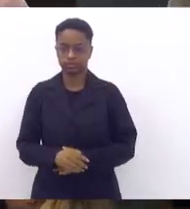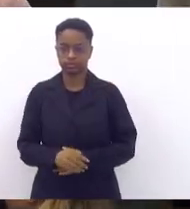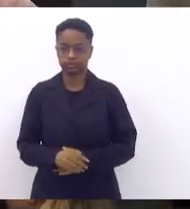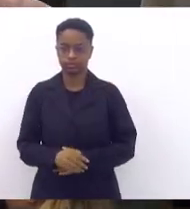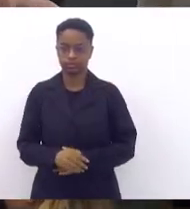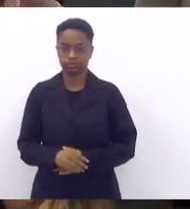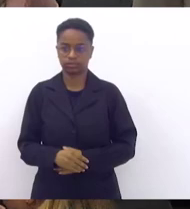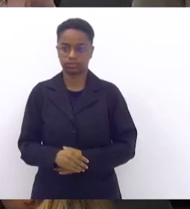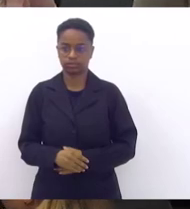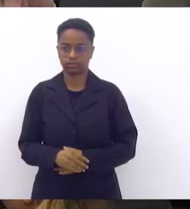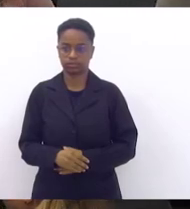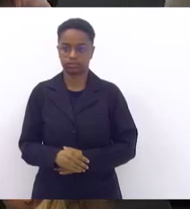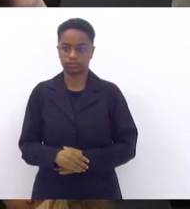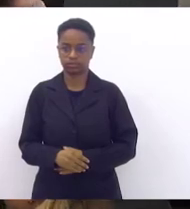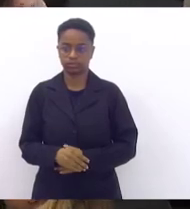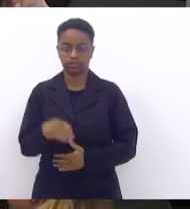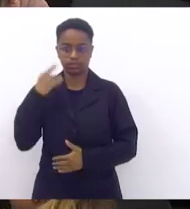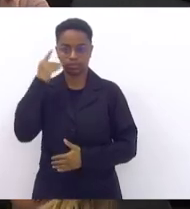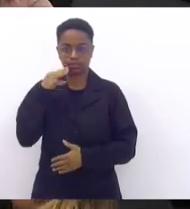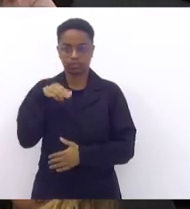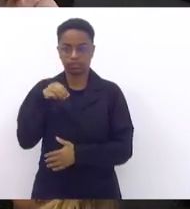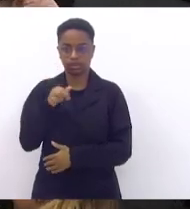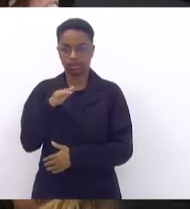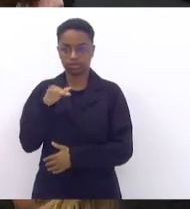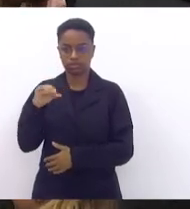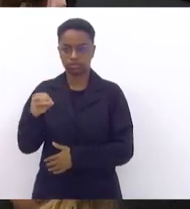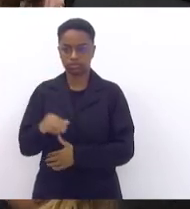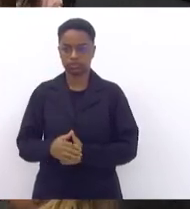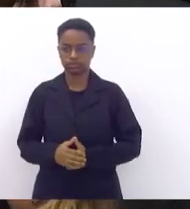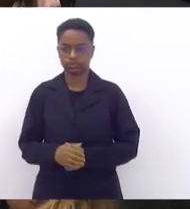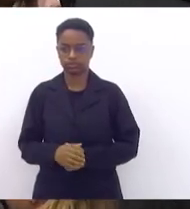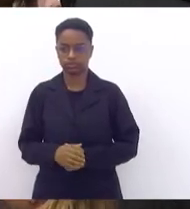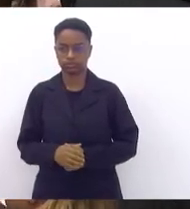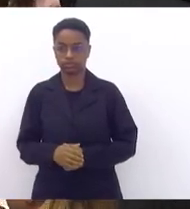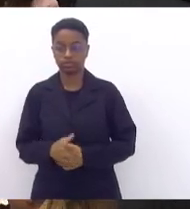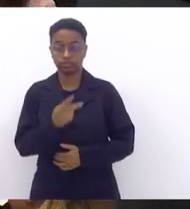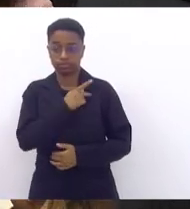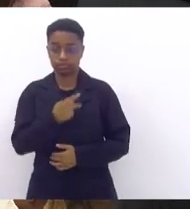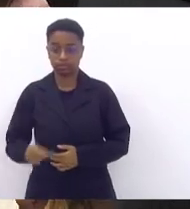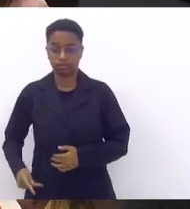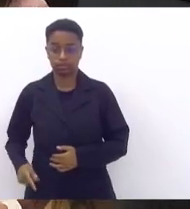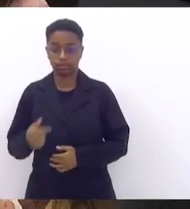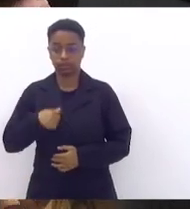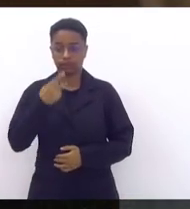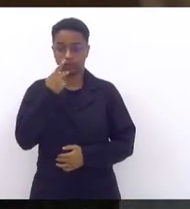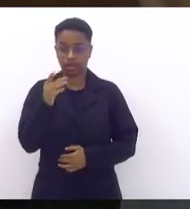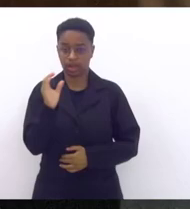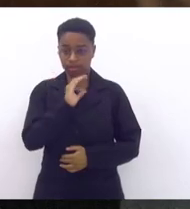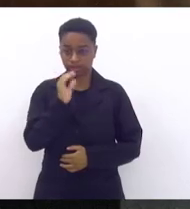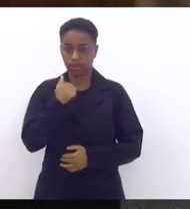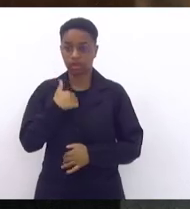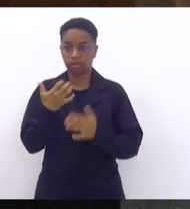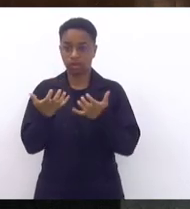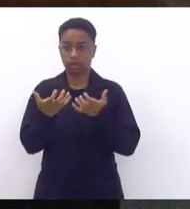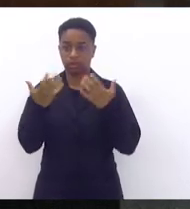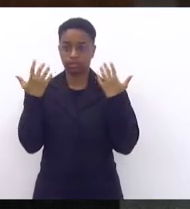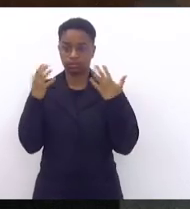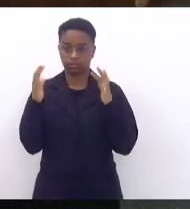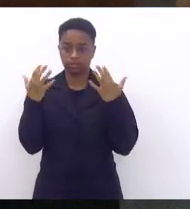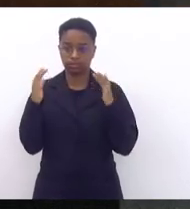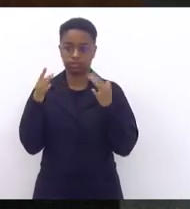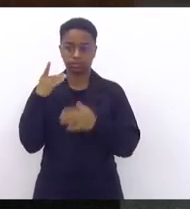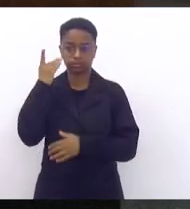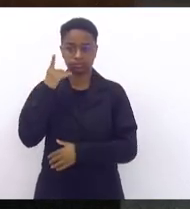Deputado Márcio Gualberto, por favor. Senhor presidente, eu serei breve. Eu só gostaria de parabenizar